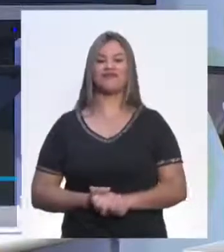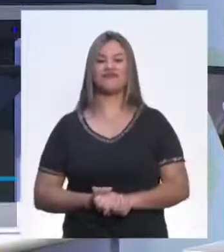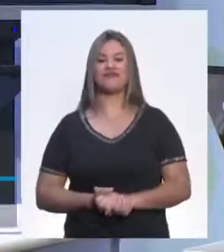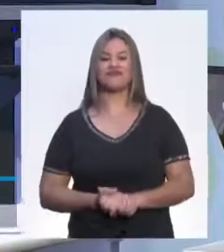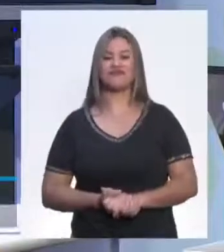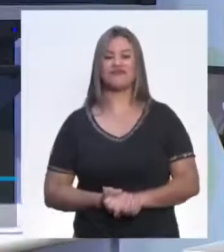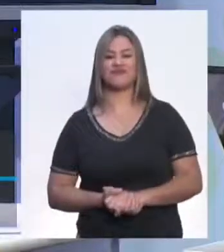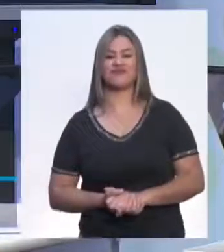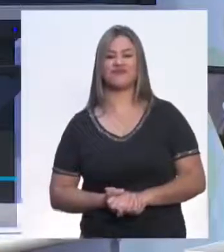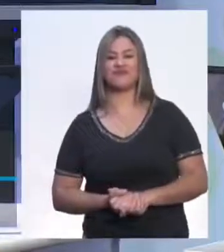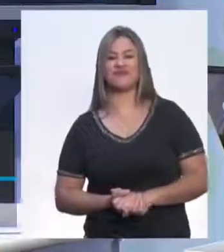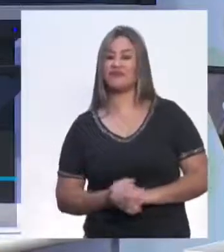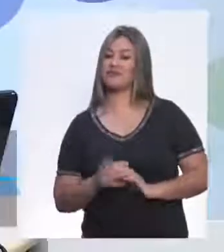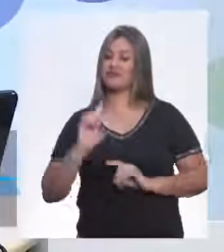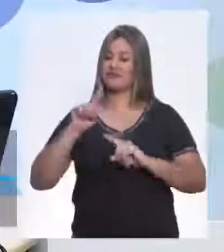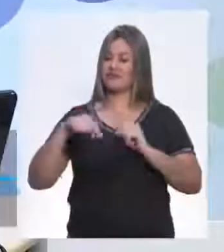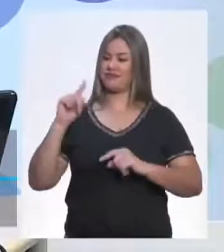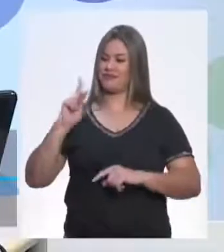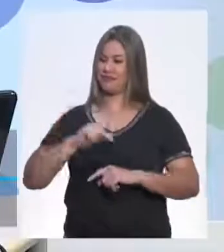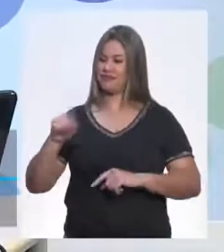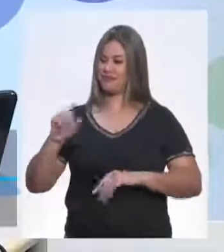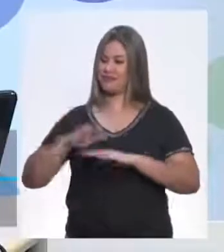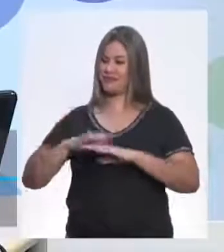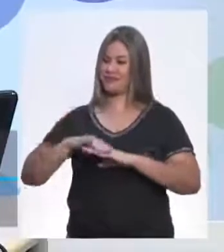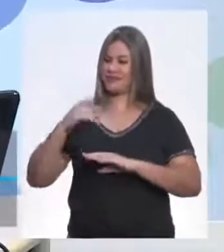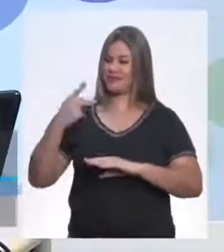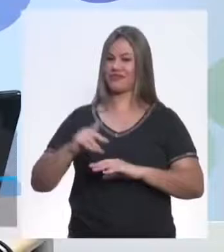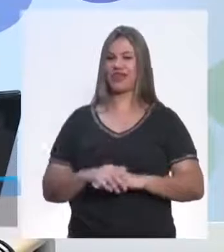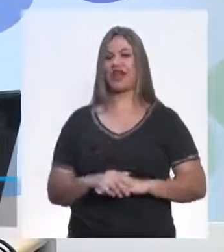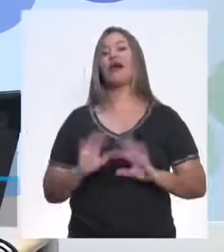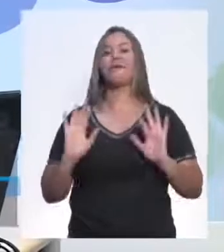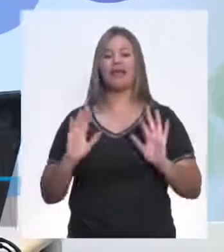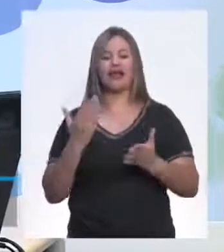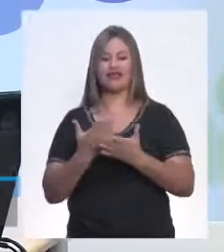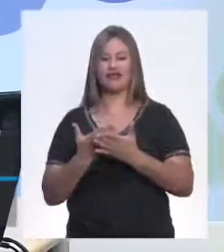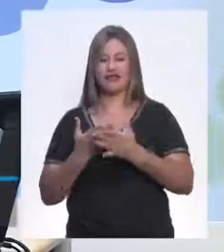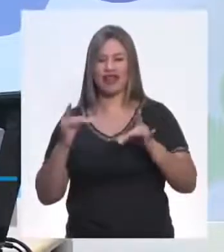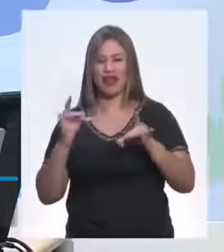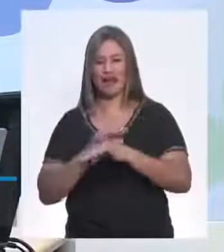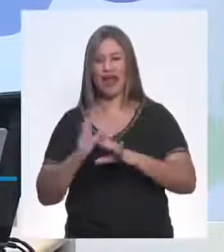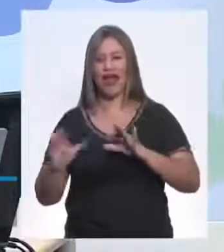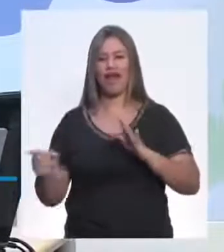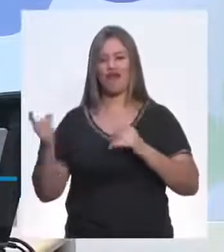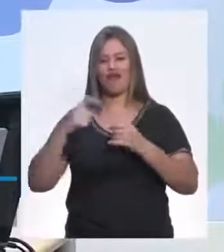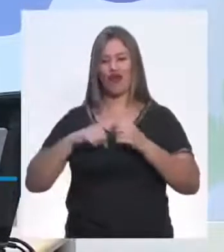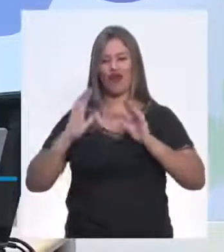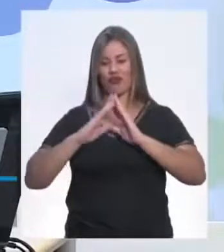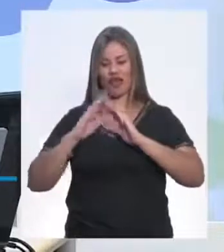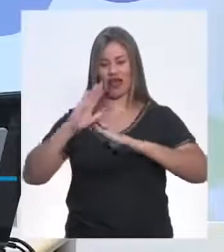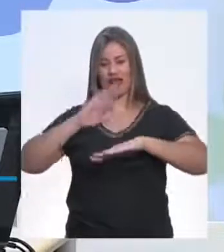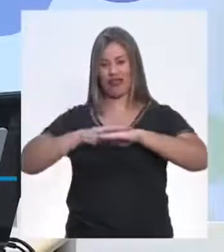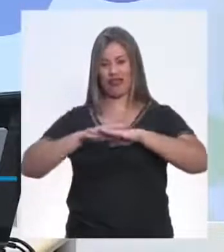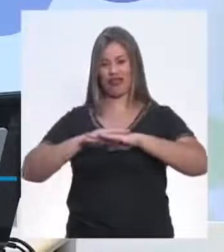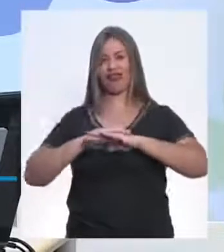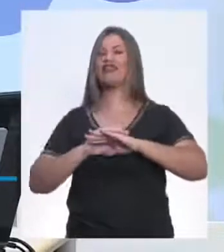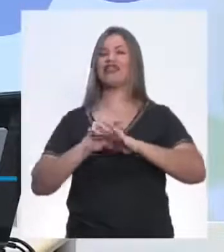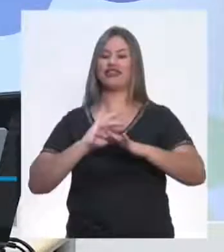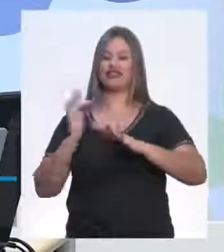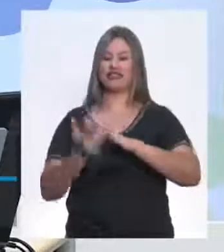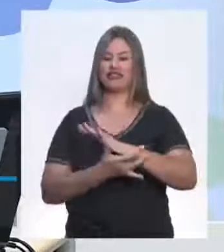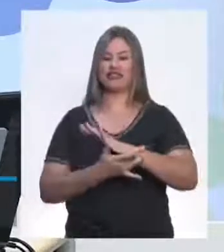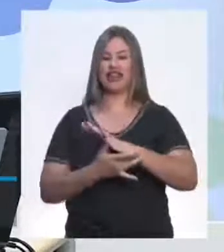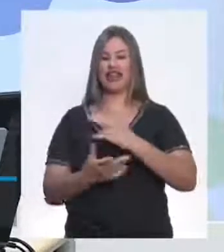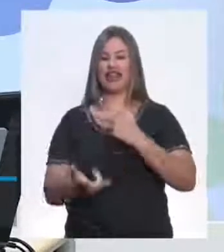construí, depois a lei faço o seu. Eu vou fazer só depois que terminarem as aulas aqui, mas na hora que eu chegar em casa, eu faço e vou colocar o meu na rede